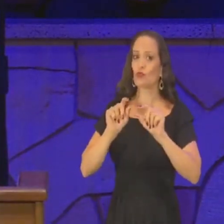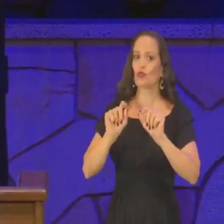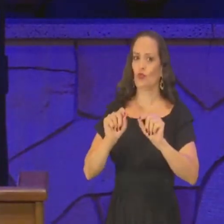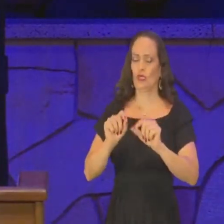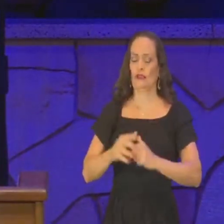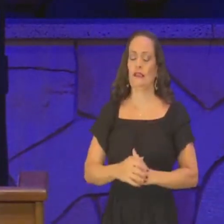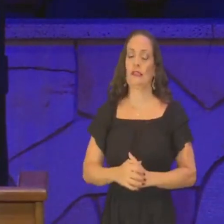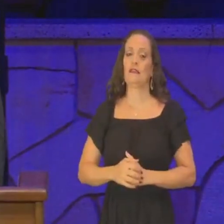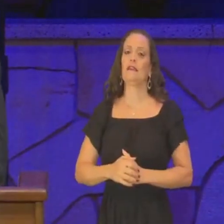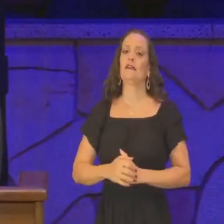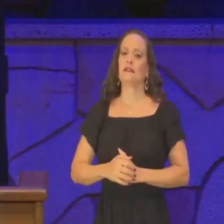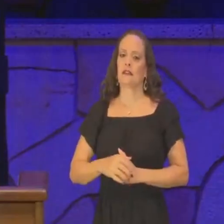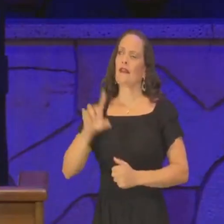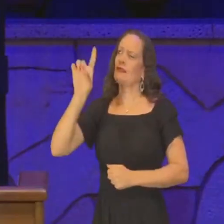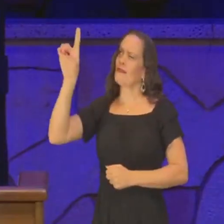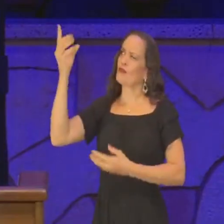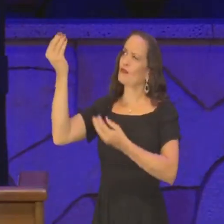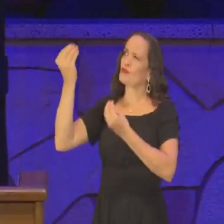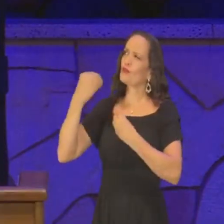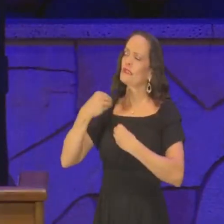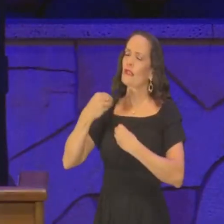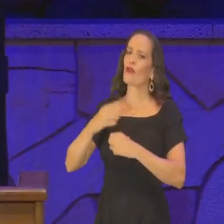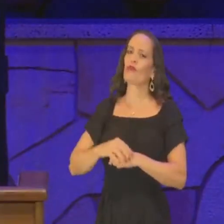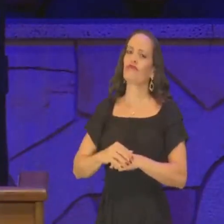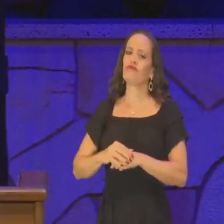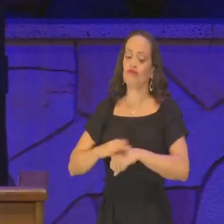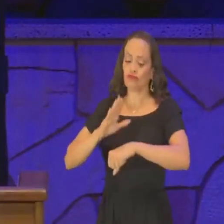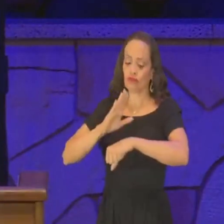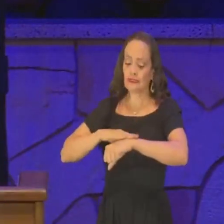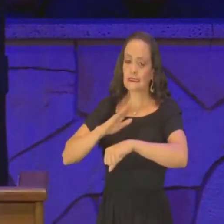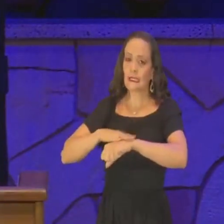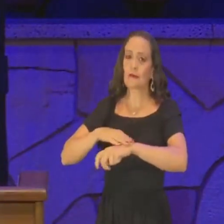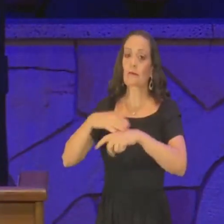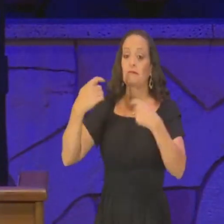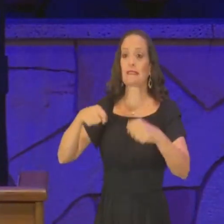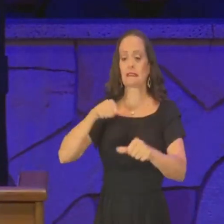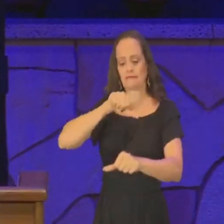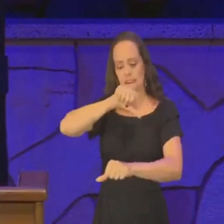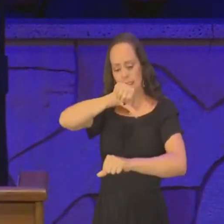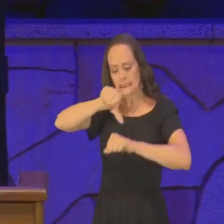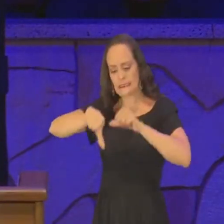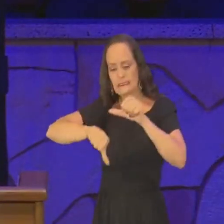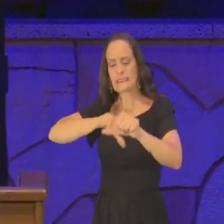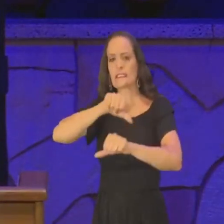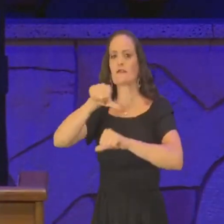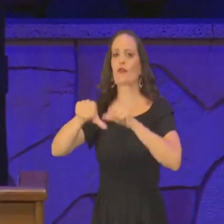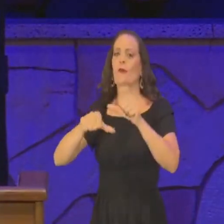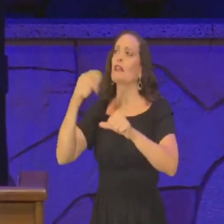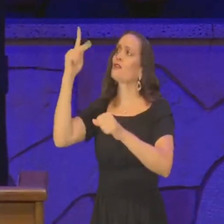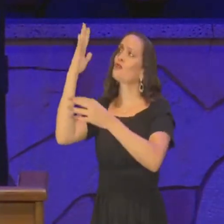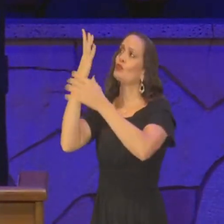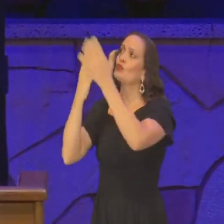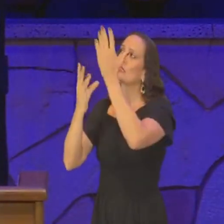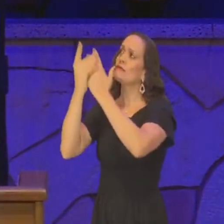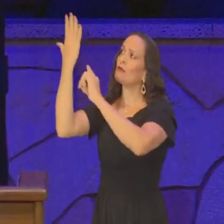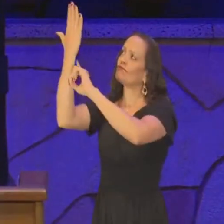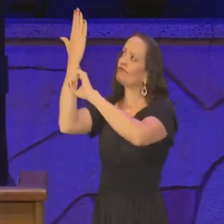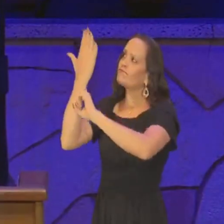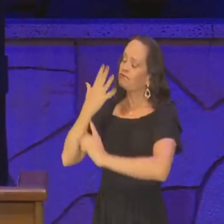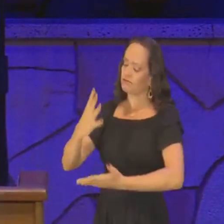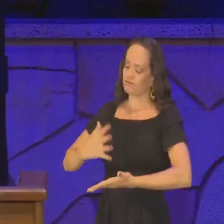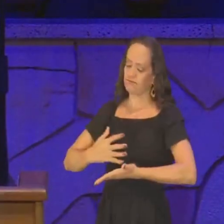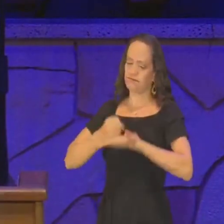o Senhor nos dê um tempo de sermos restaurados pelo poder das suas mãos, pela sua